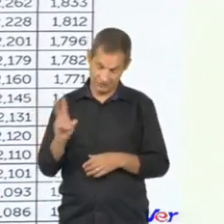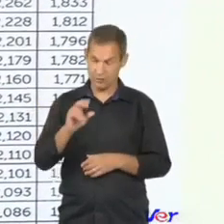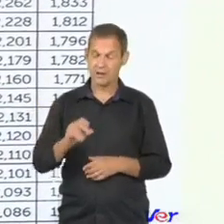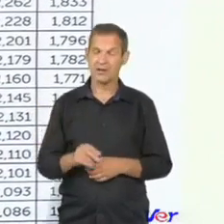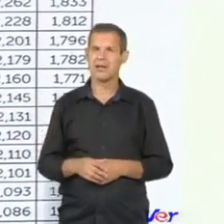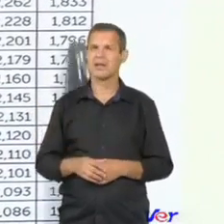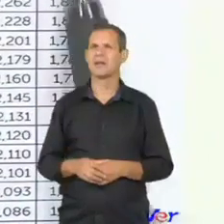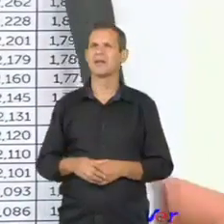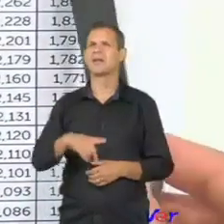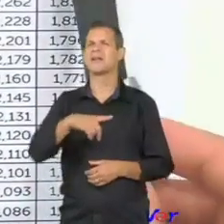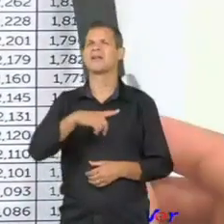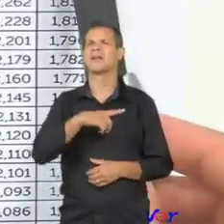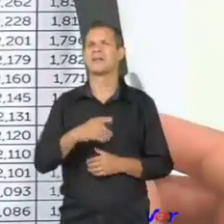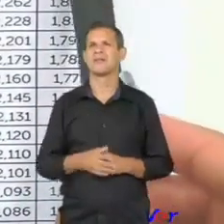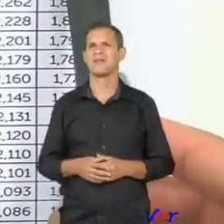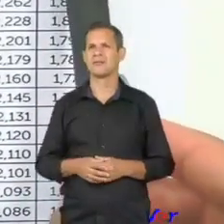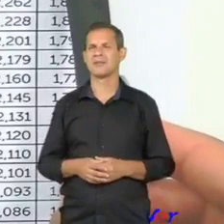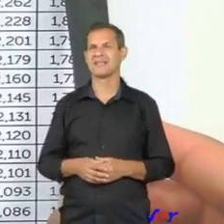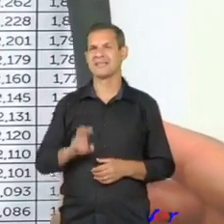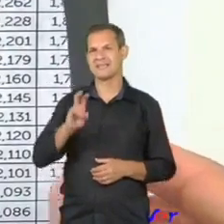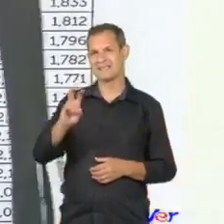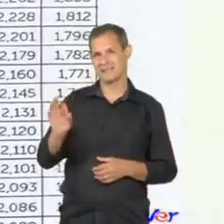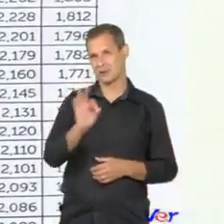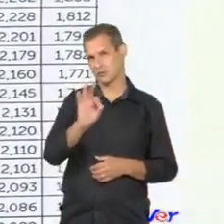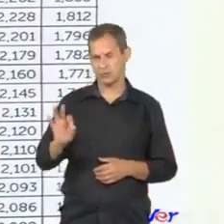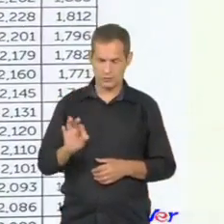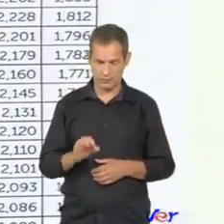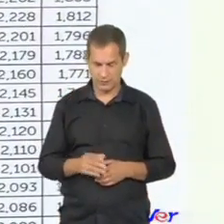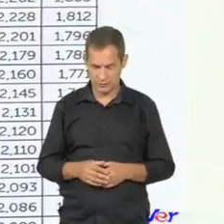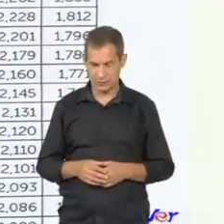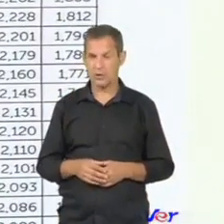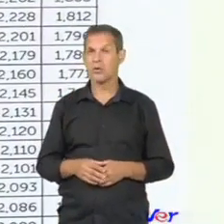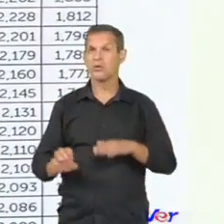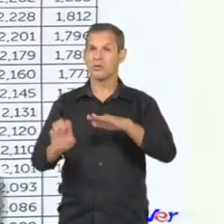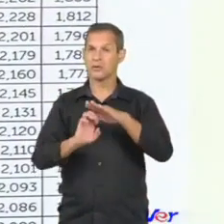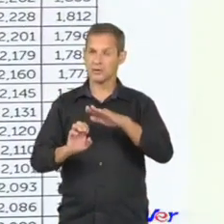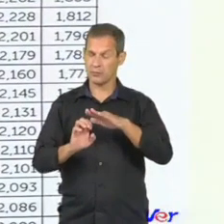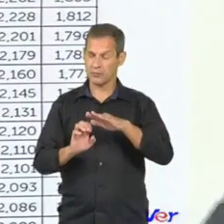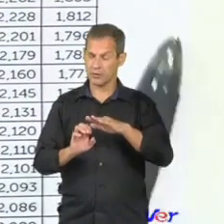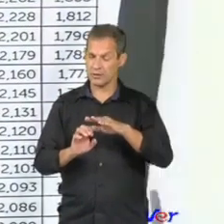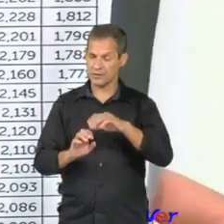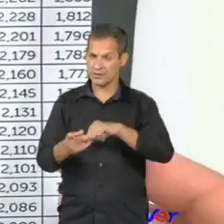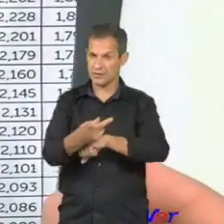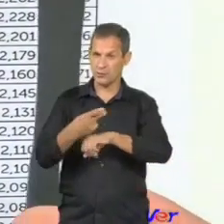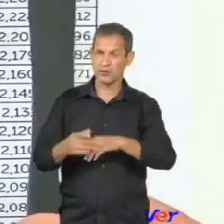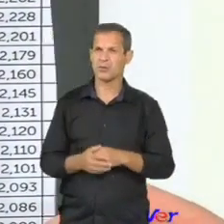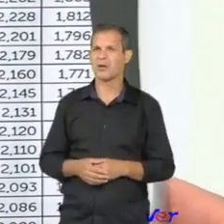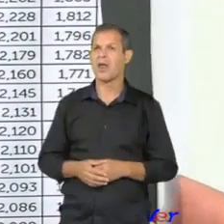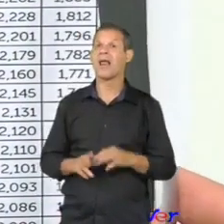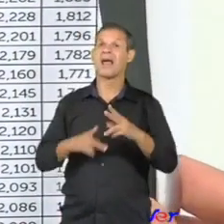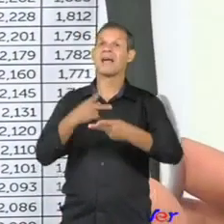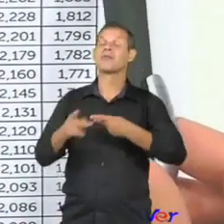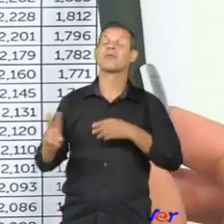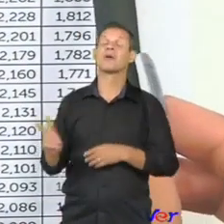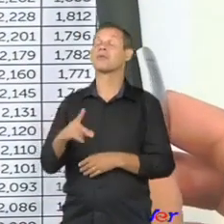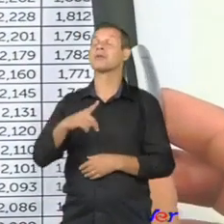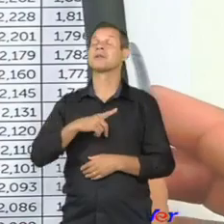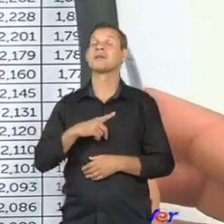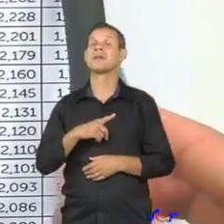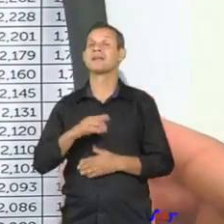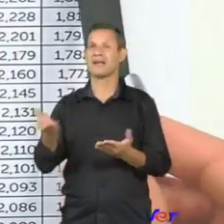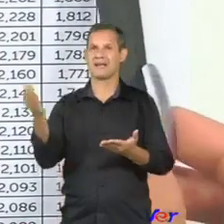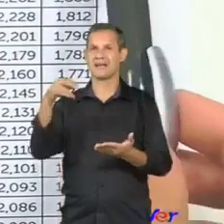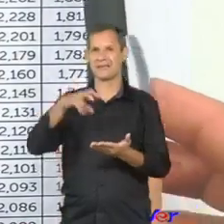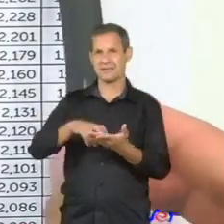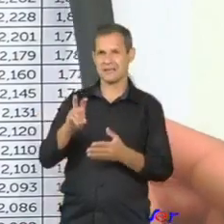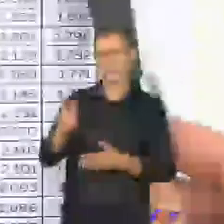equivale a quanto? Equivale a 5%. É o que a empresa está procurando. Ela não está dizendo lá que o valor tem que ser